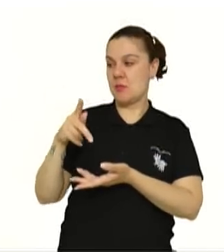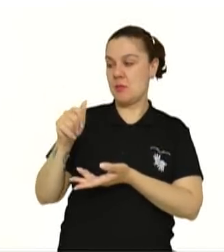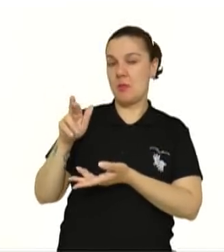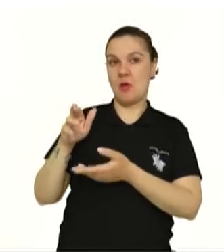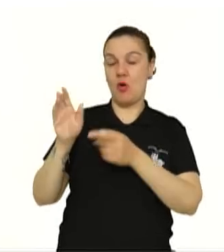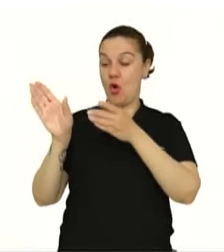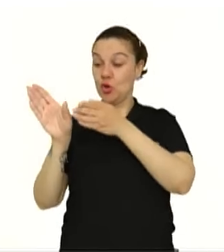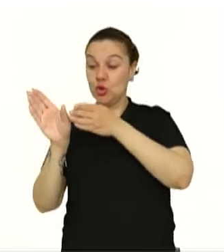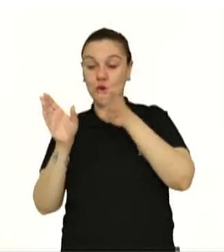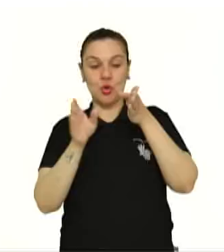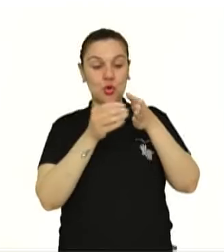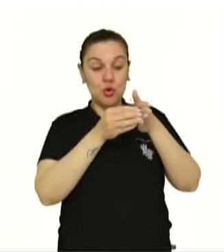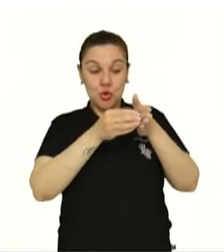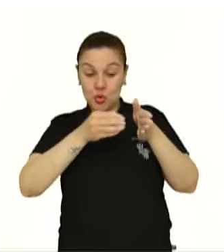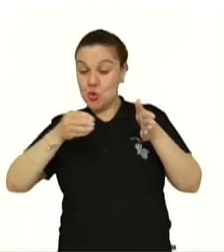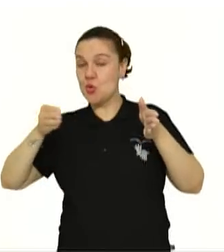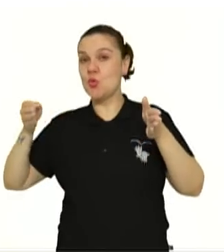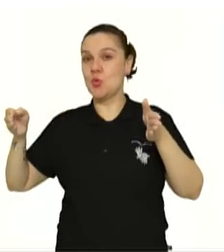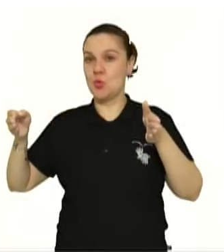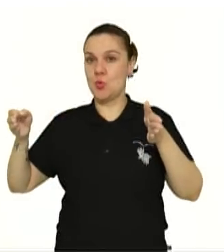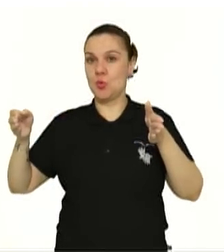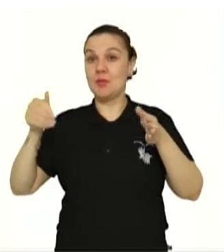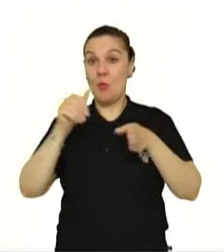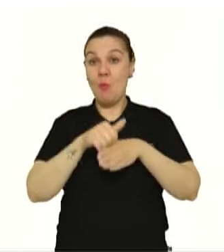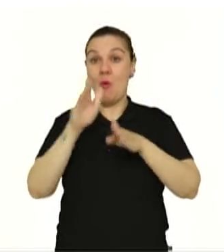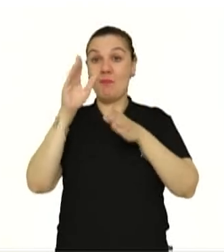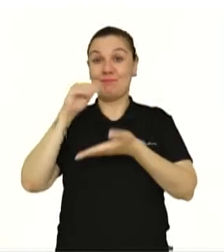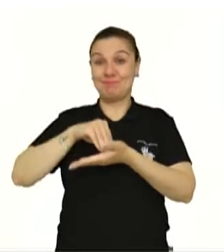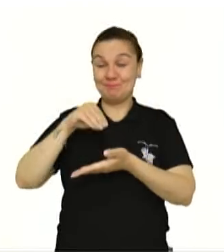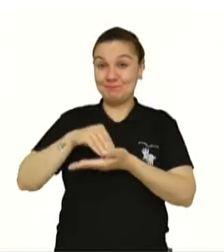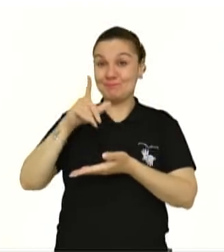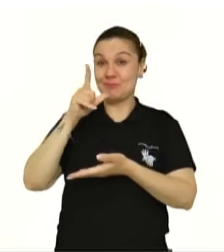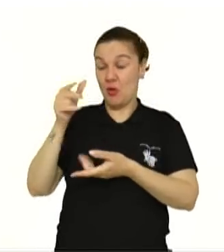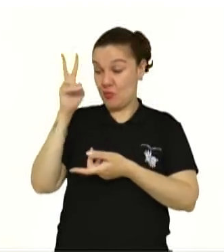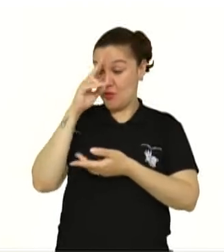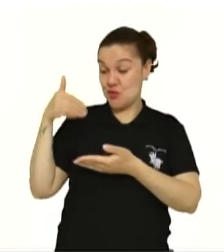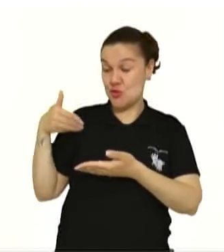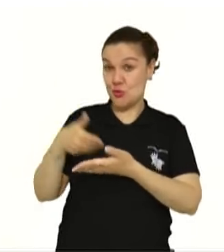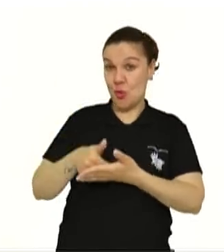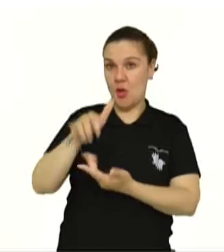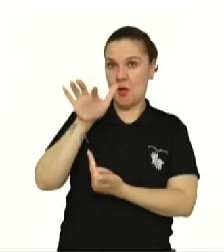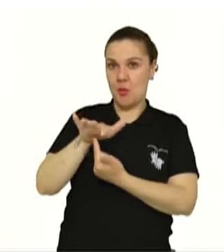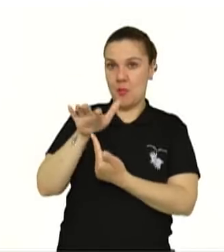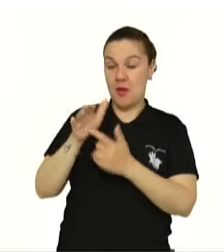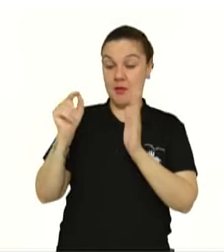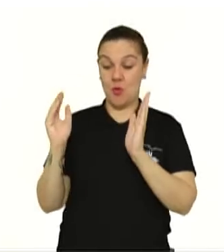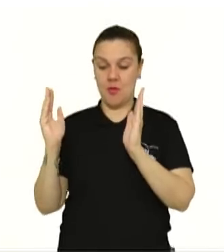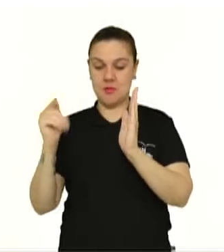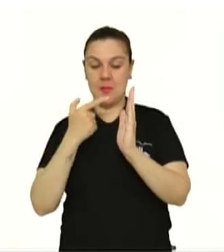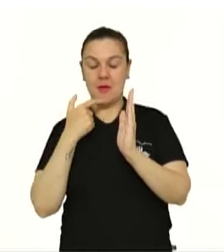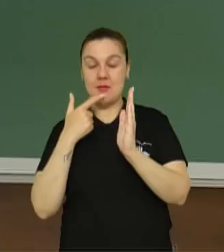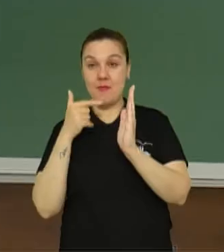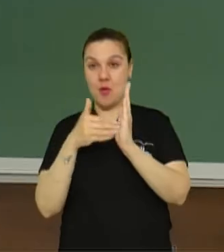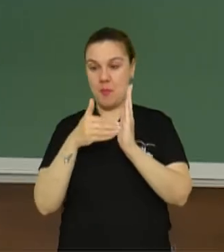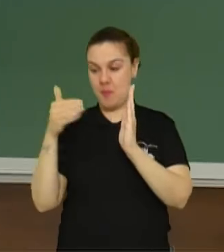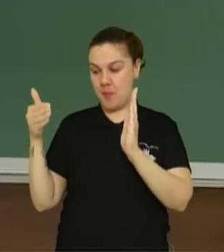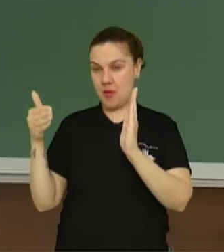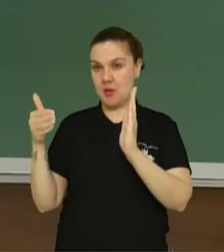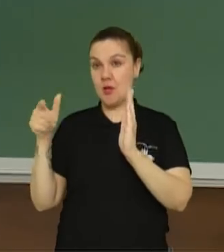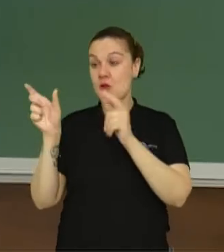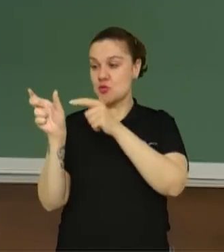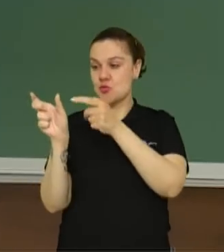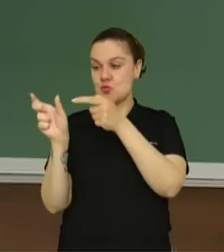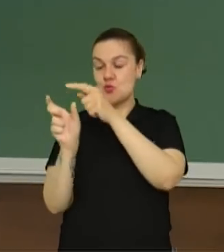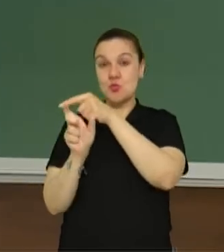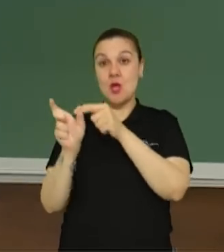isso aqui que foi registrado, ó, a maior crise hídrica da história recente do Paraná. Então, isso que está em vermelho aqui seria o